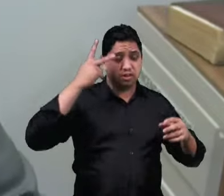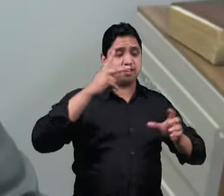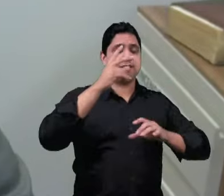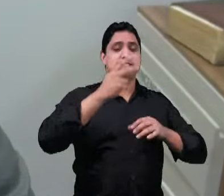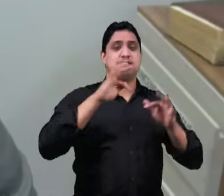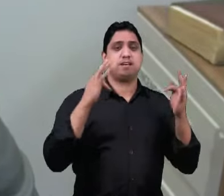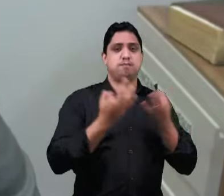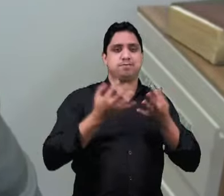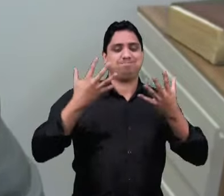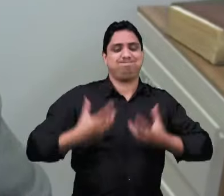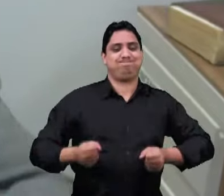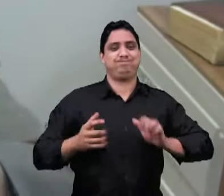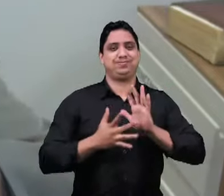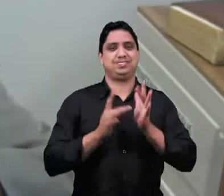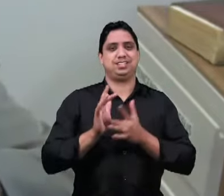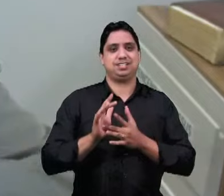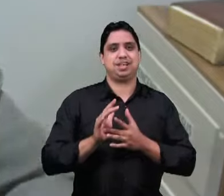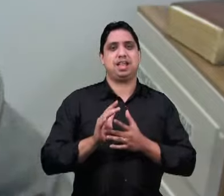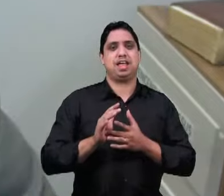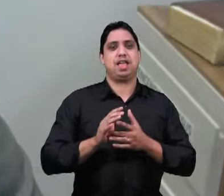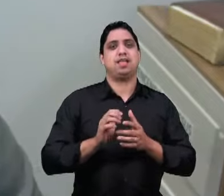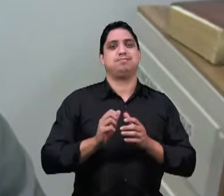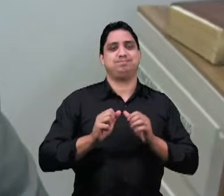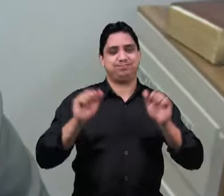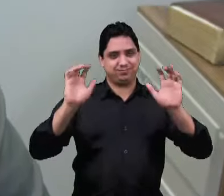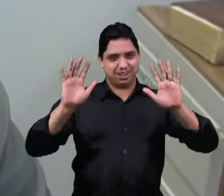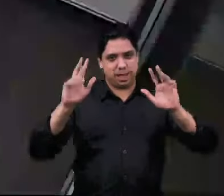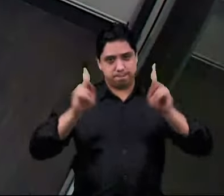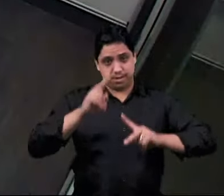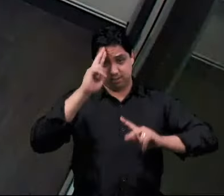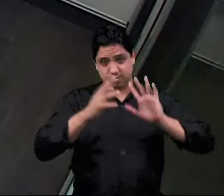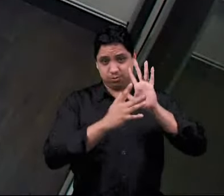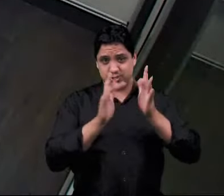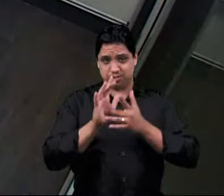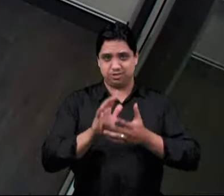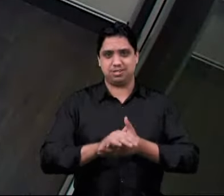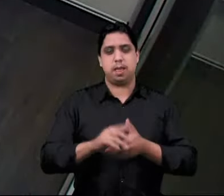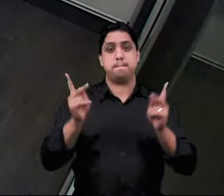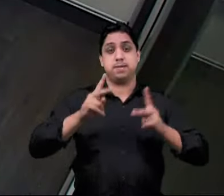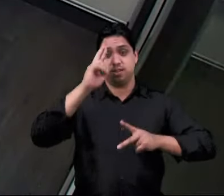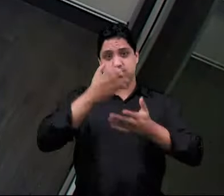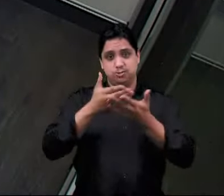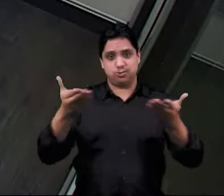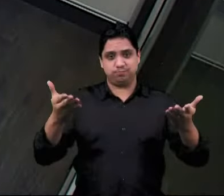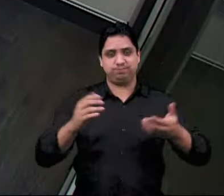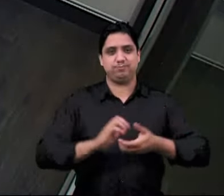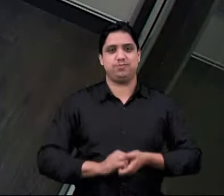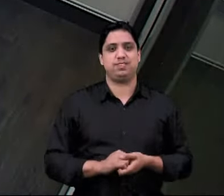alcançadas no Brasil e no exterior. Até mais. A paz de Senhor Jesus. A paz, Senhor, a todos.